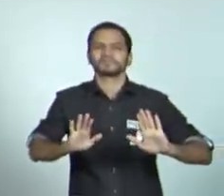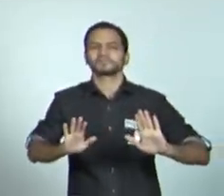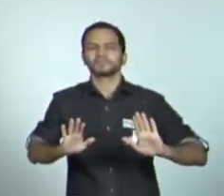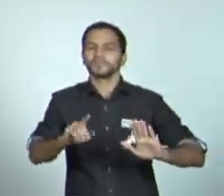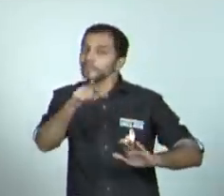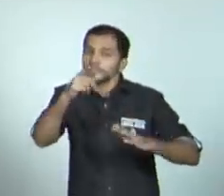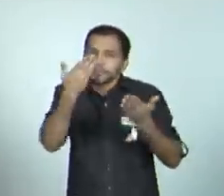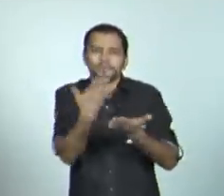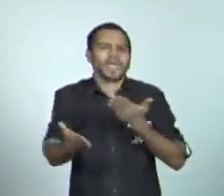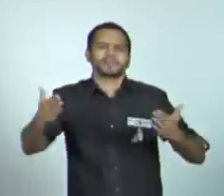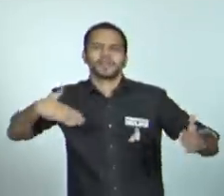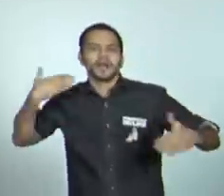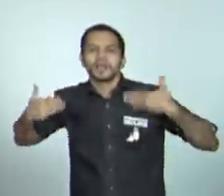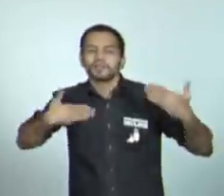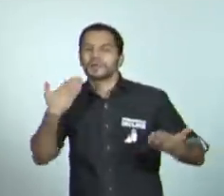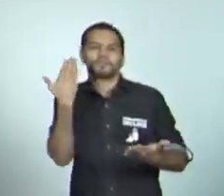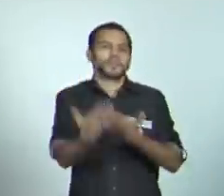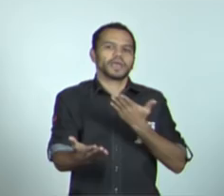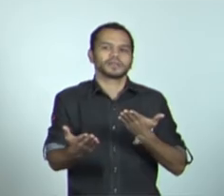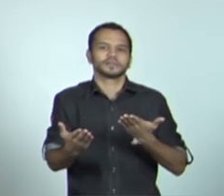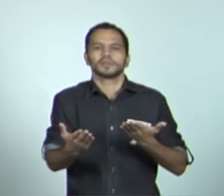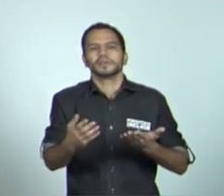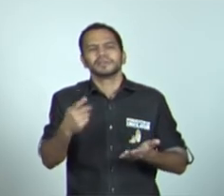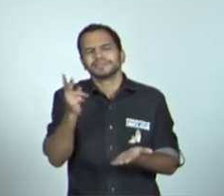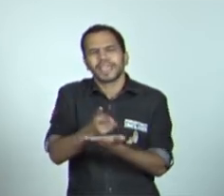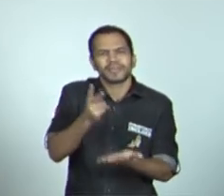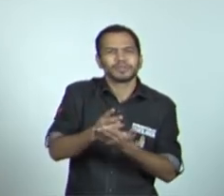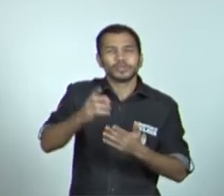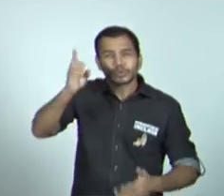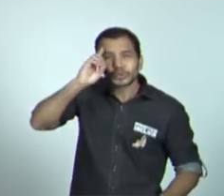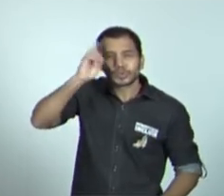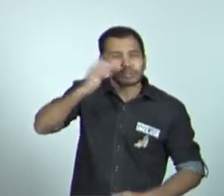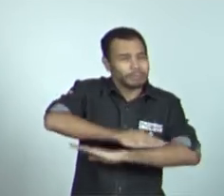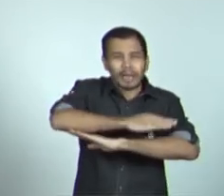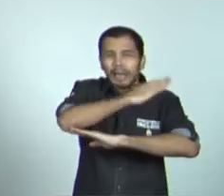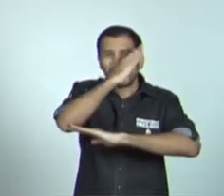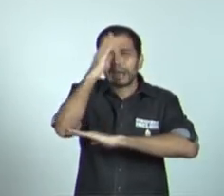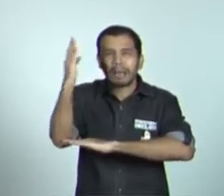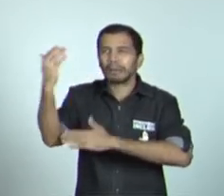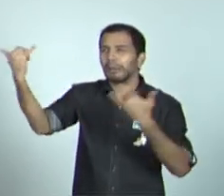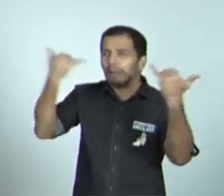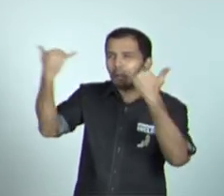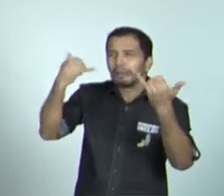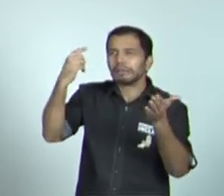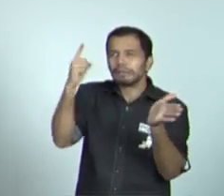e você vai perder a sua alegria não dá para ouvir coisa pessimista o dia inteiro e permanecer otimista